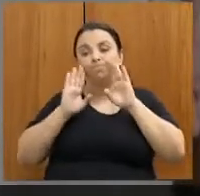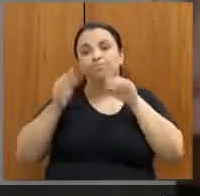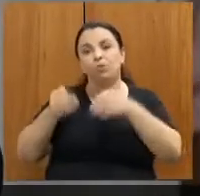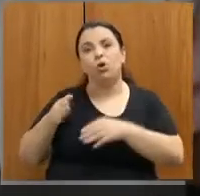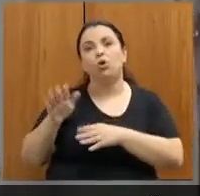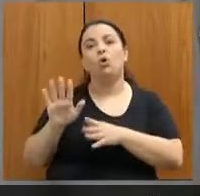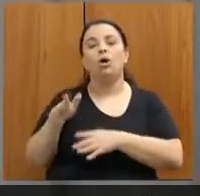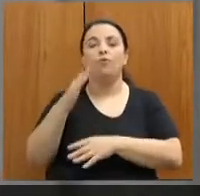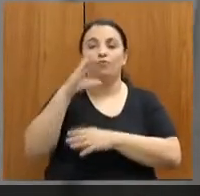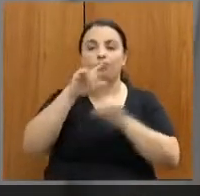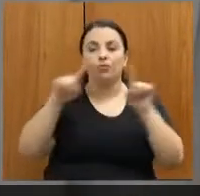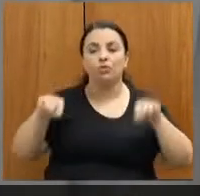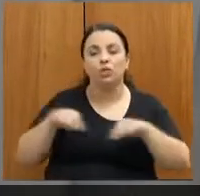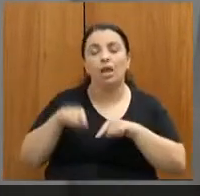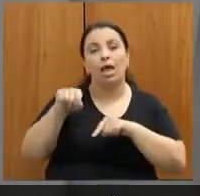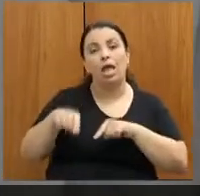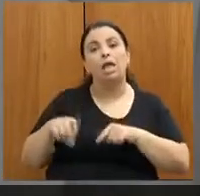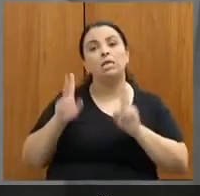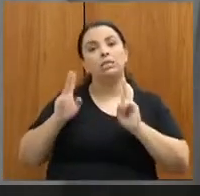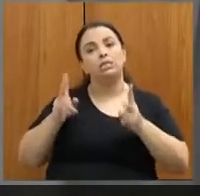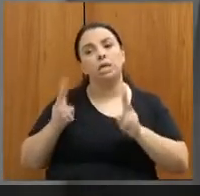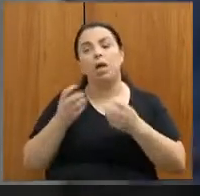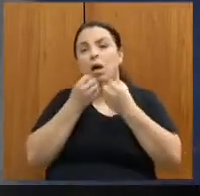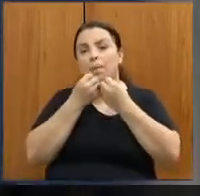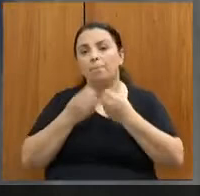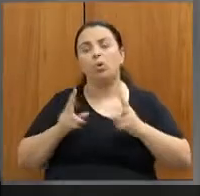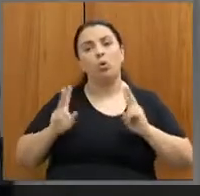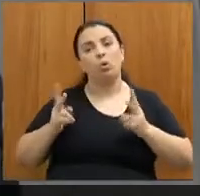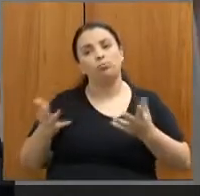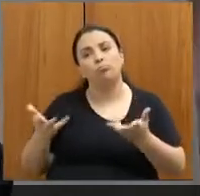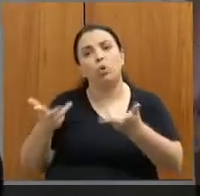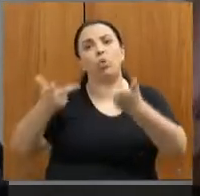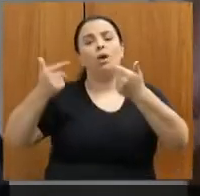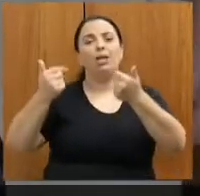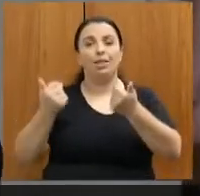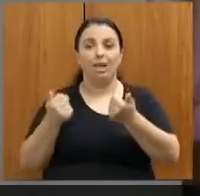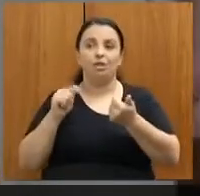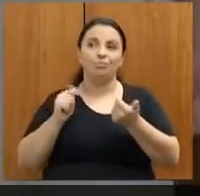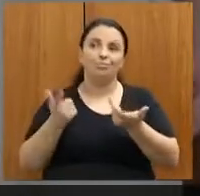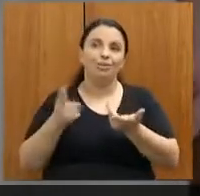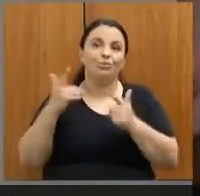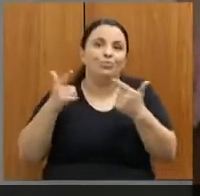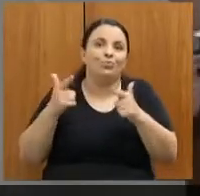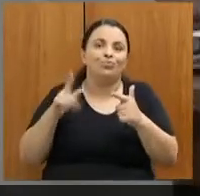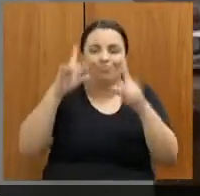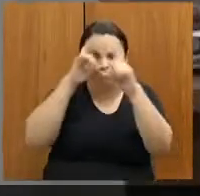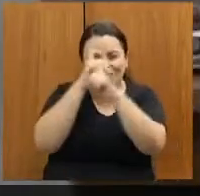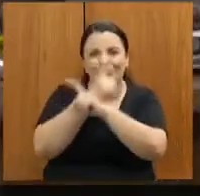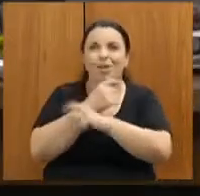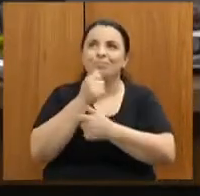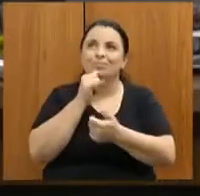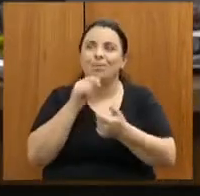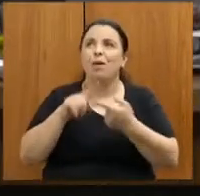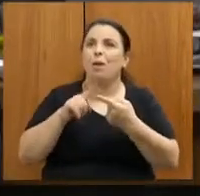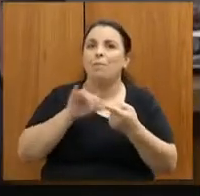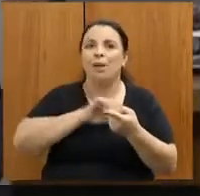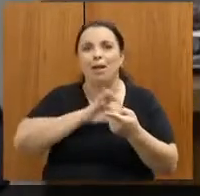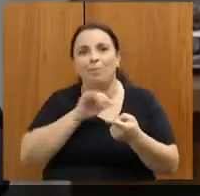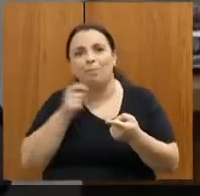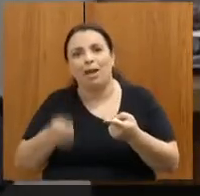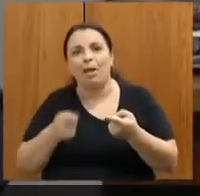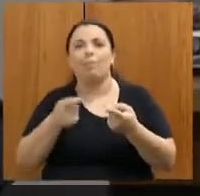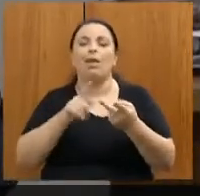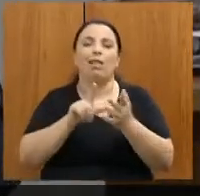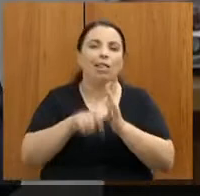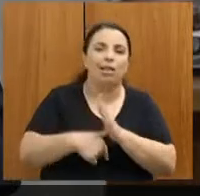o servidor é não ter qualquer tipo de situação inadequada diversa é isso que a gente vem buscando desde